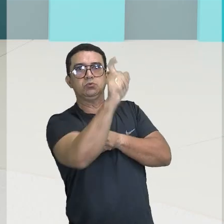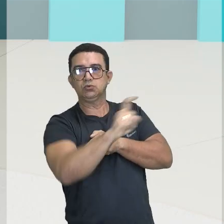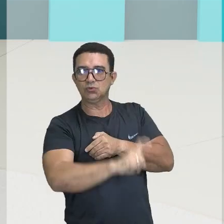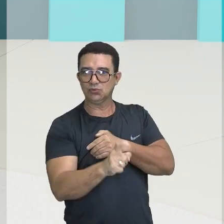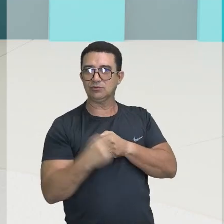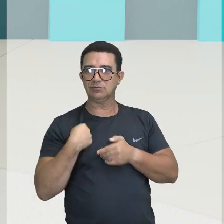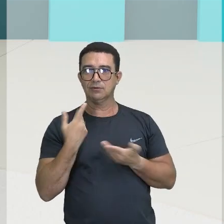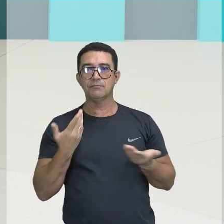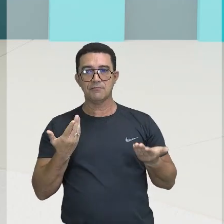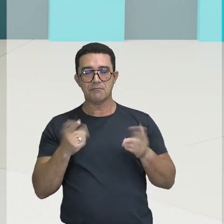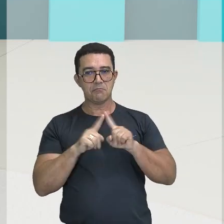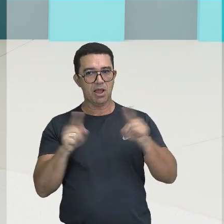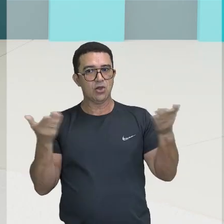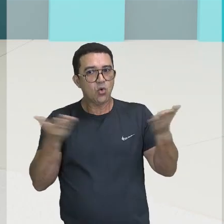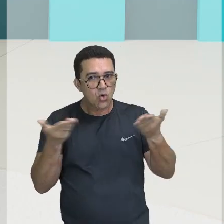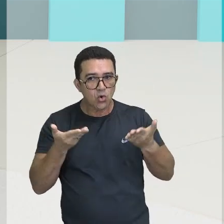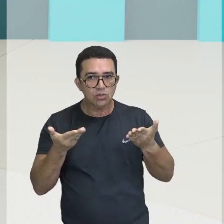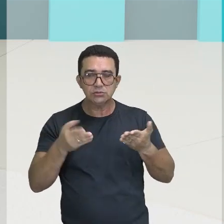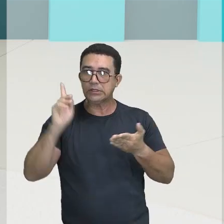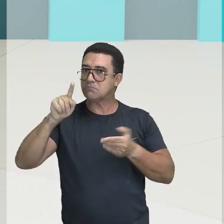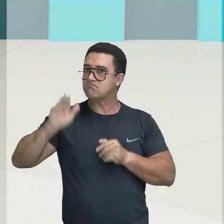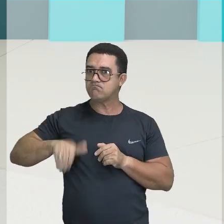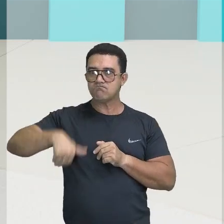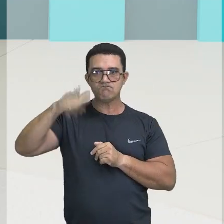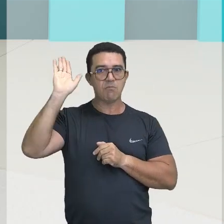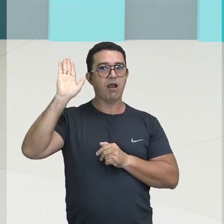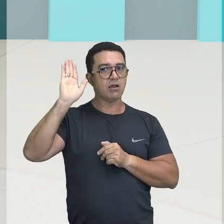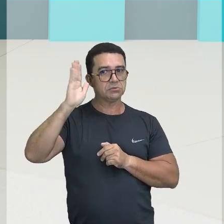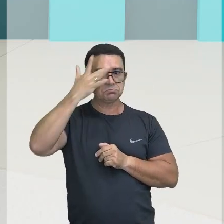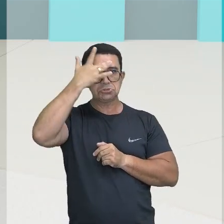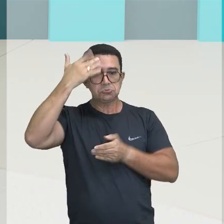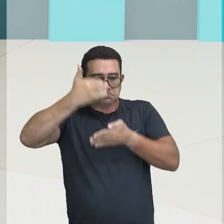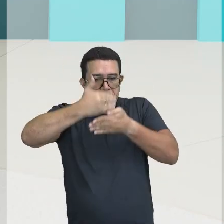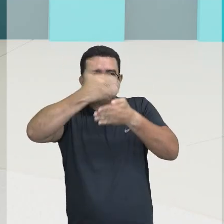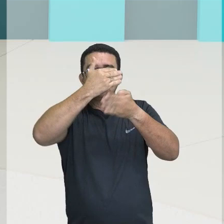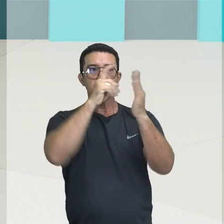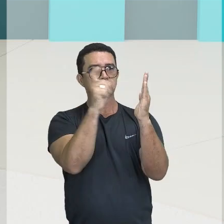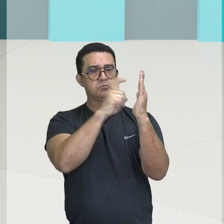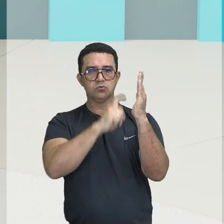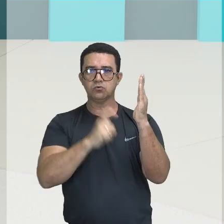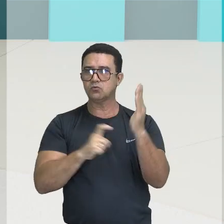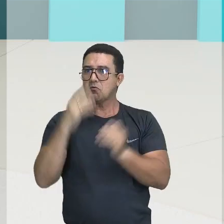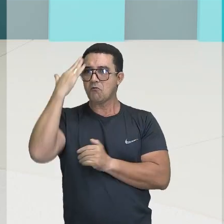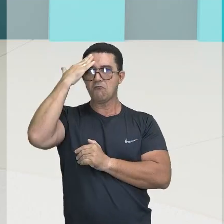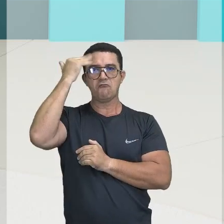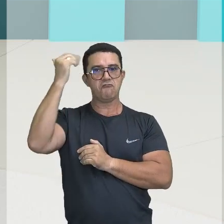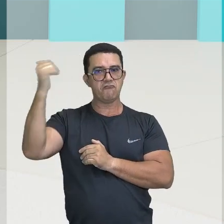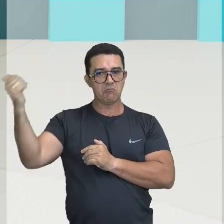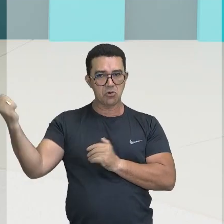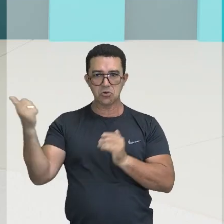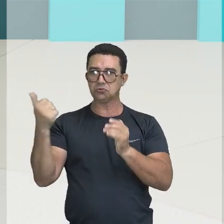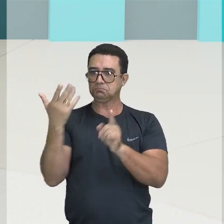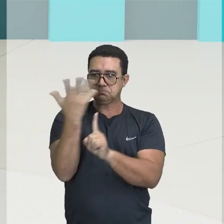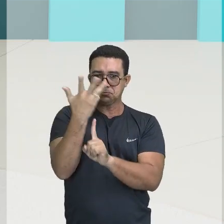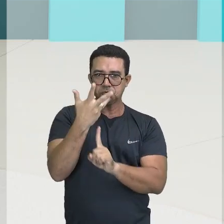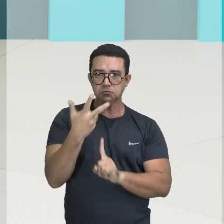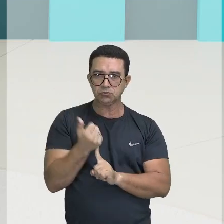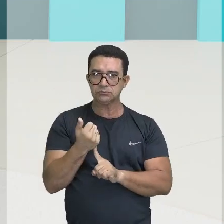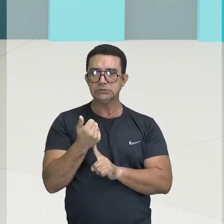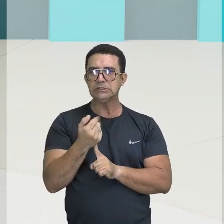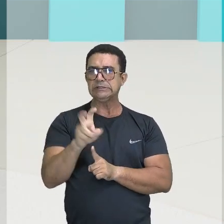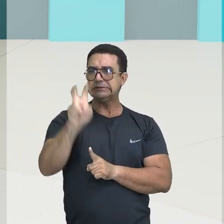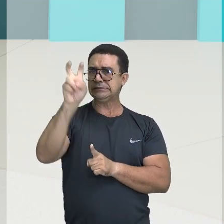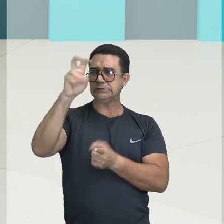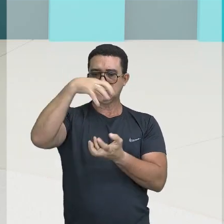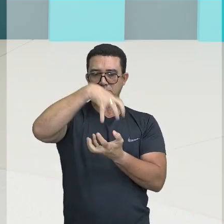cidade. Atualmente, ele é um dos maiores muralistas do mundo e autor de obras nos 5